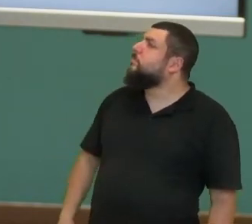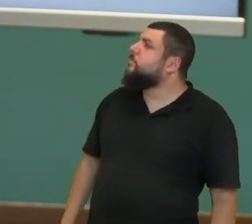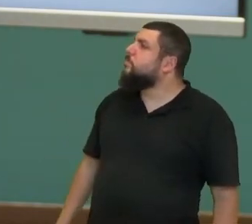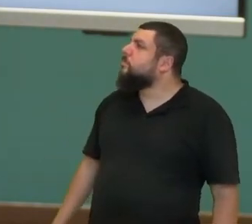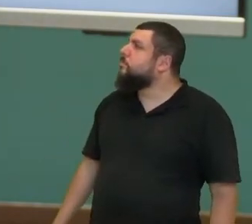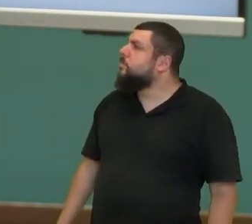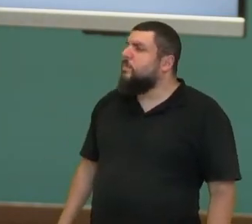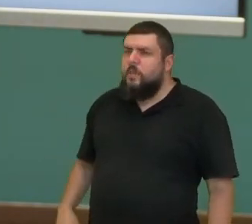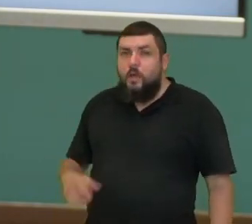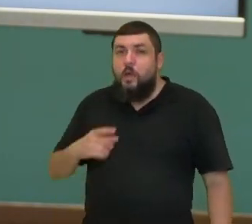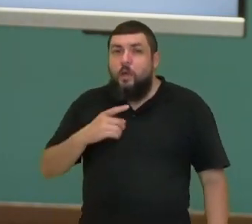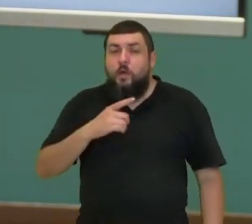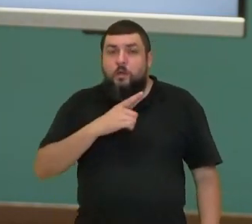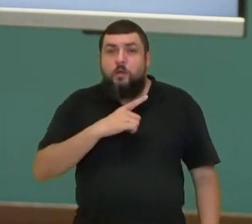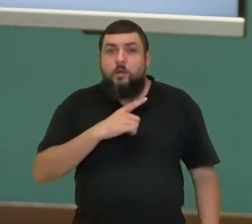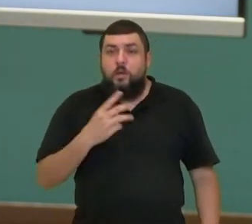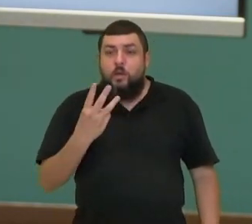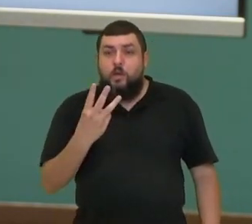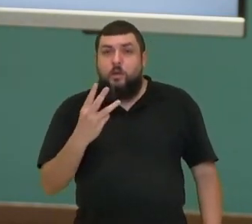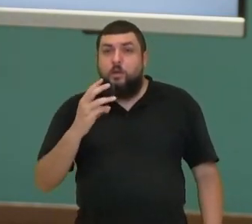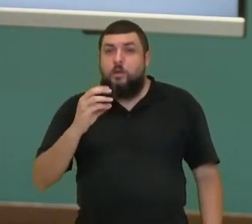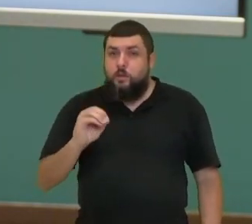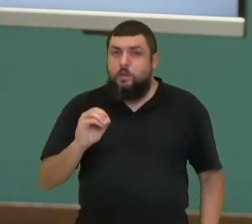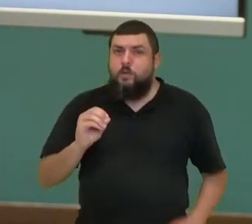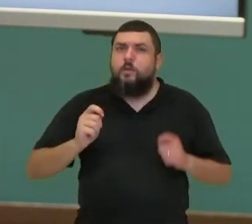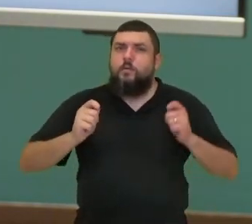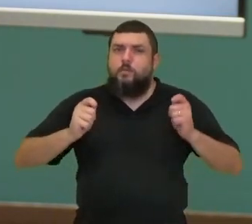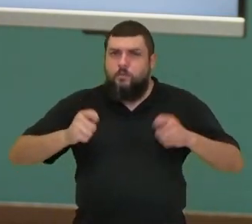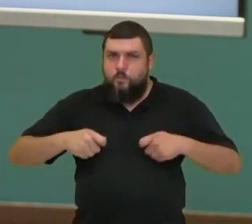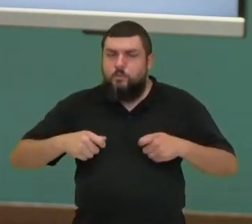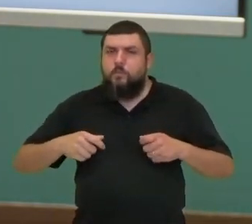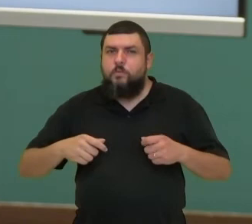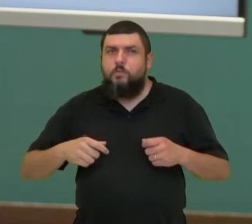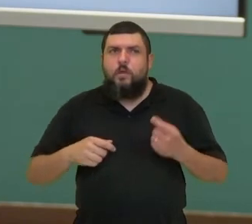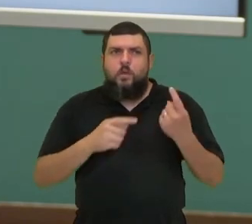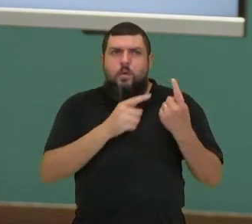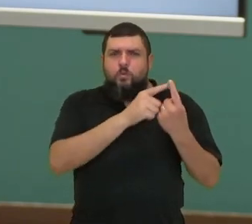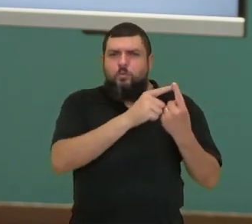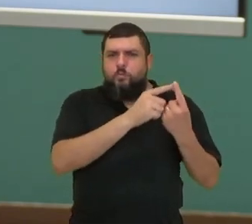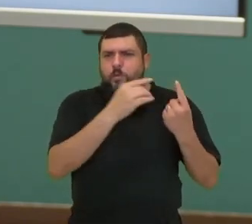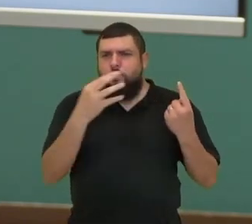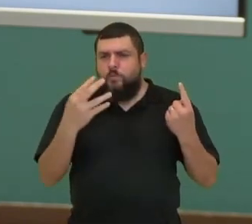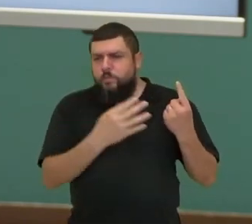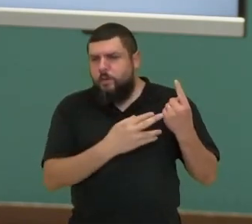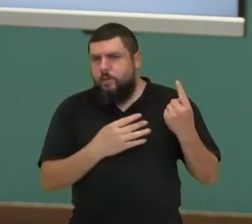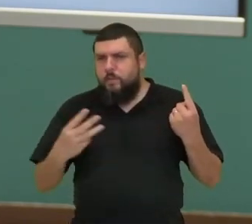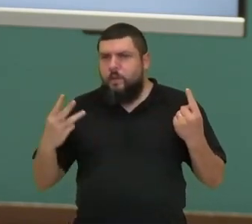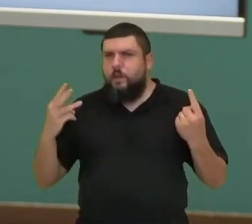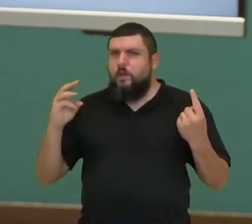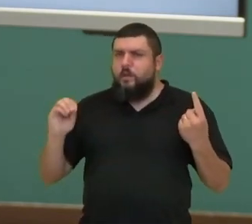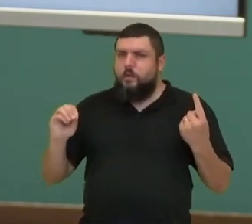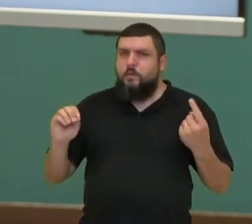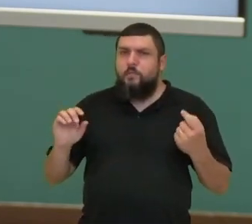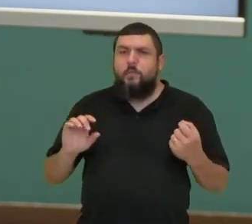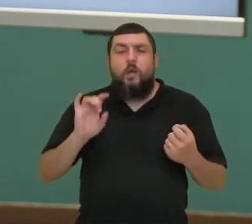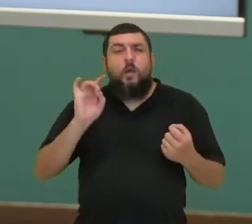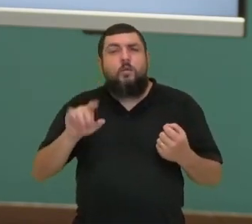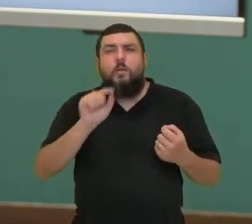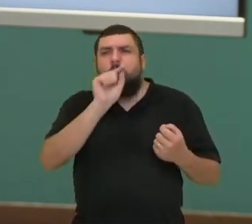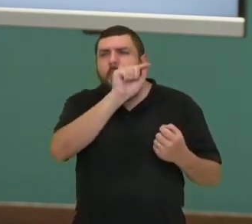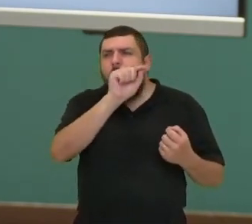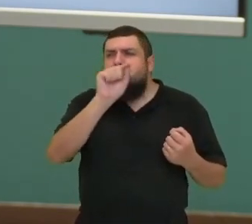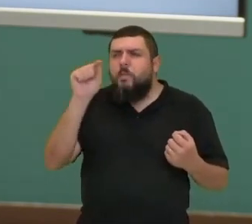30. 30 resultados possíveis, tá? Então, nesse caso, na letra A, era só contar o número